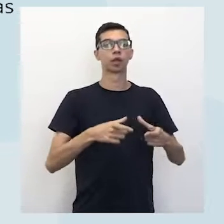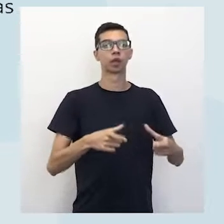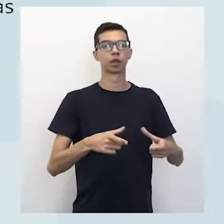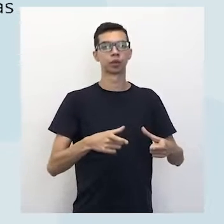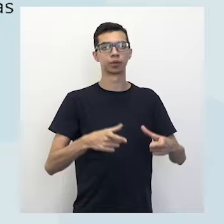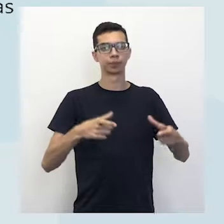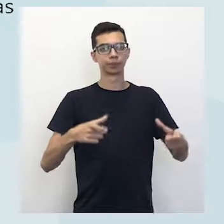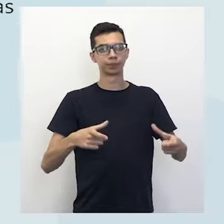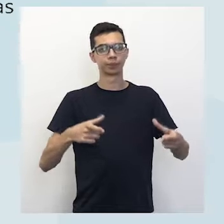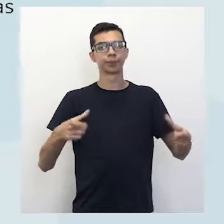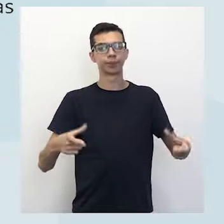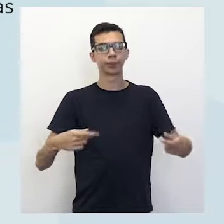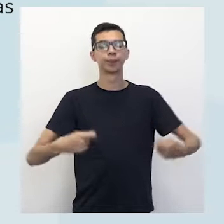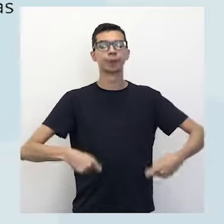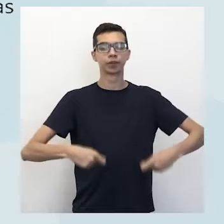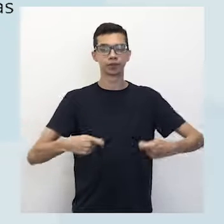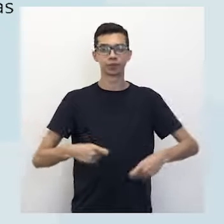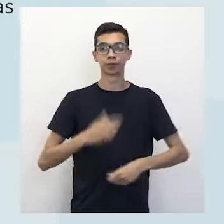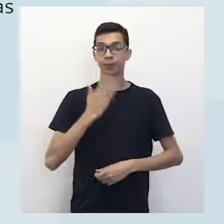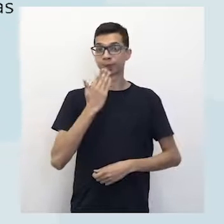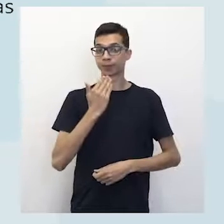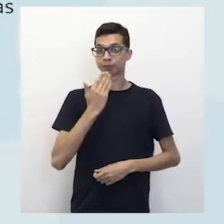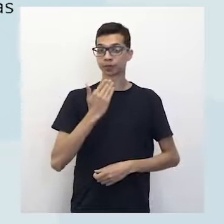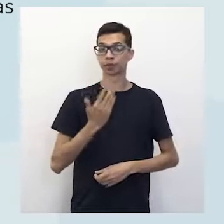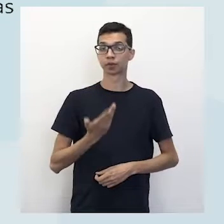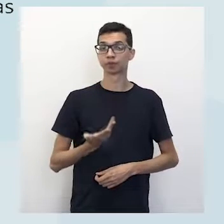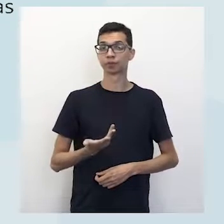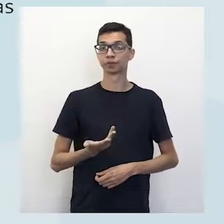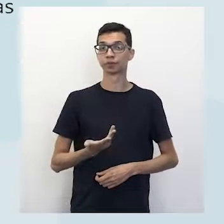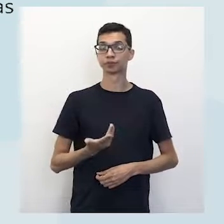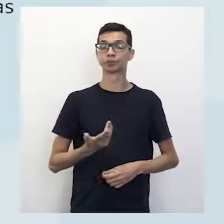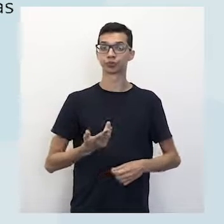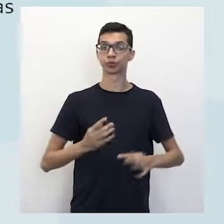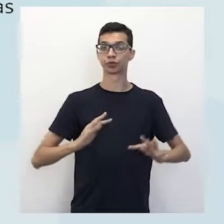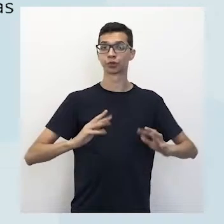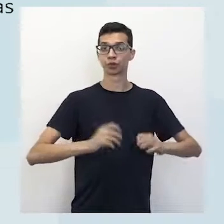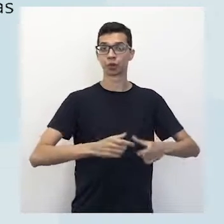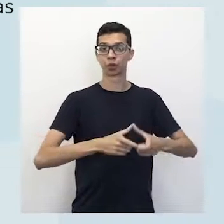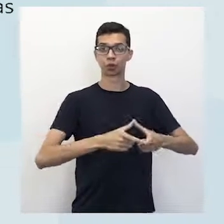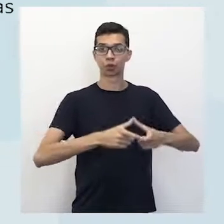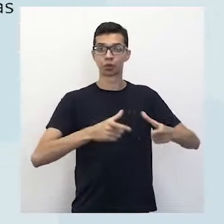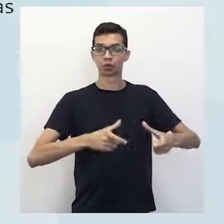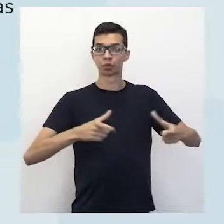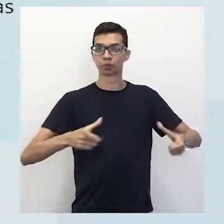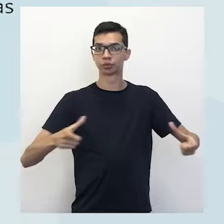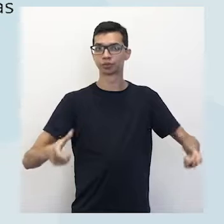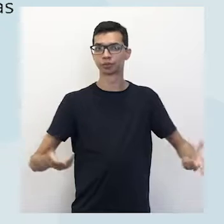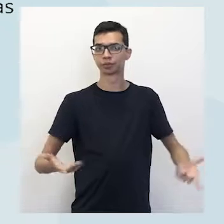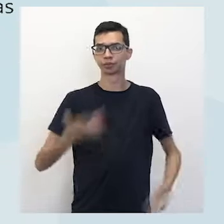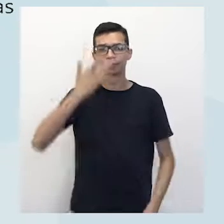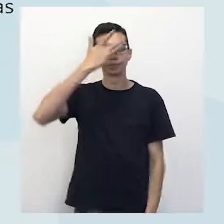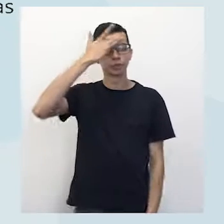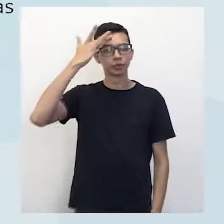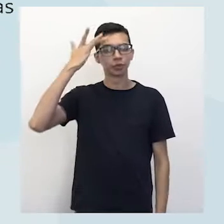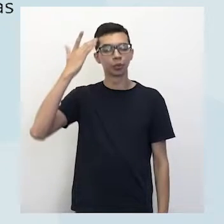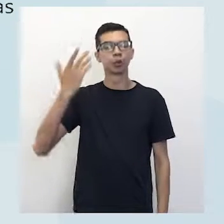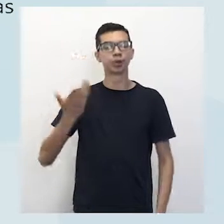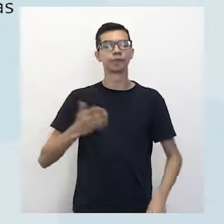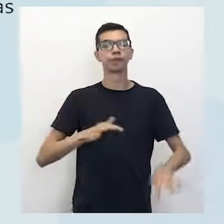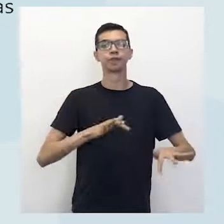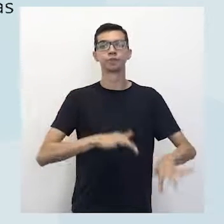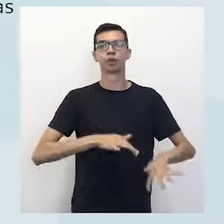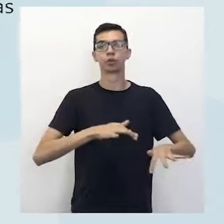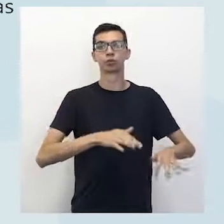precisa produzir alimentos para essa galera toda que está aí se consolidando, que está aí surgindo, né? O feudo não aumenta